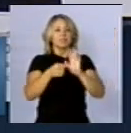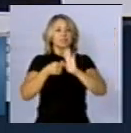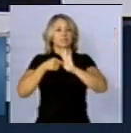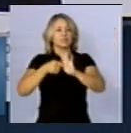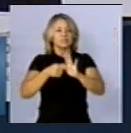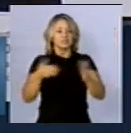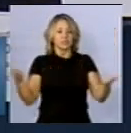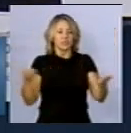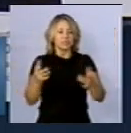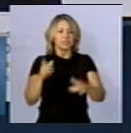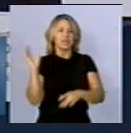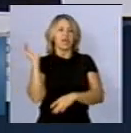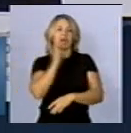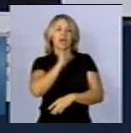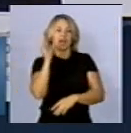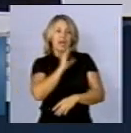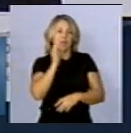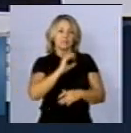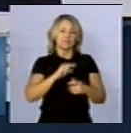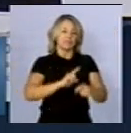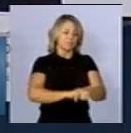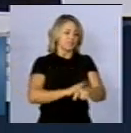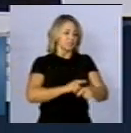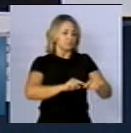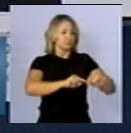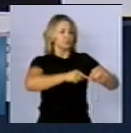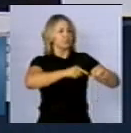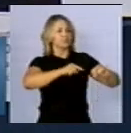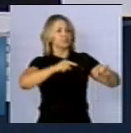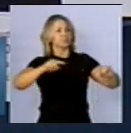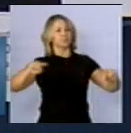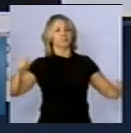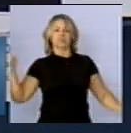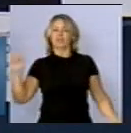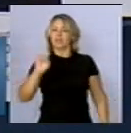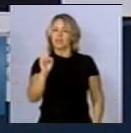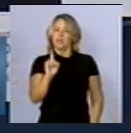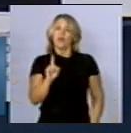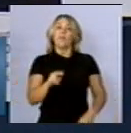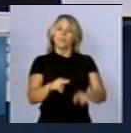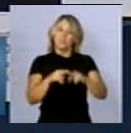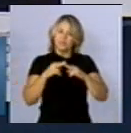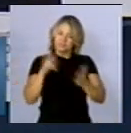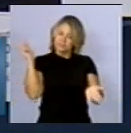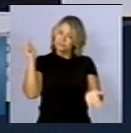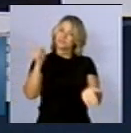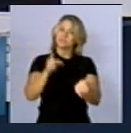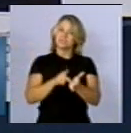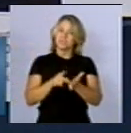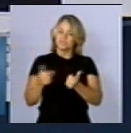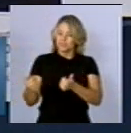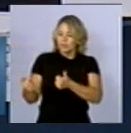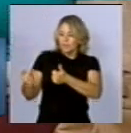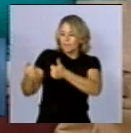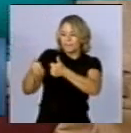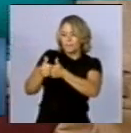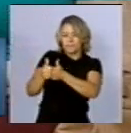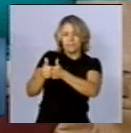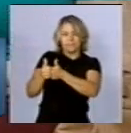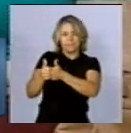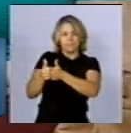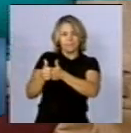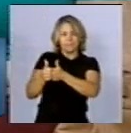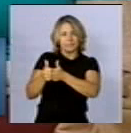instantânea não para longos períodos portanto evidentemente que a proximidade e